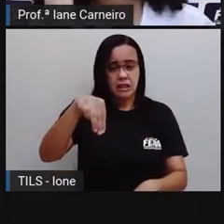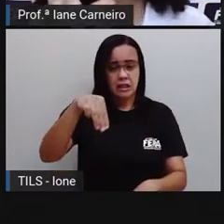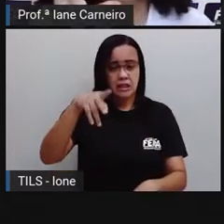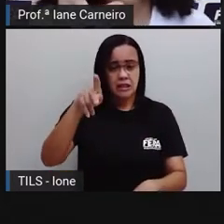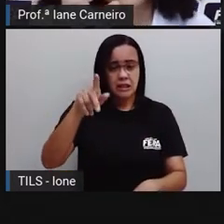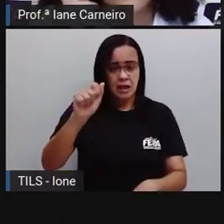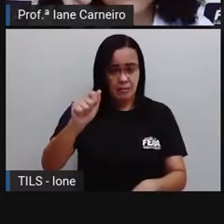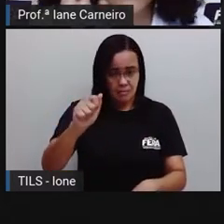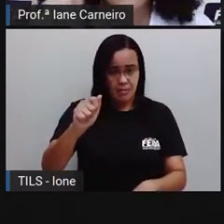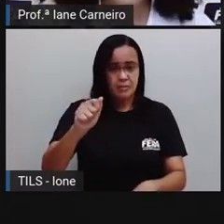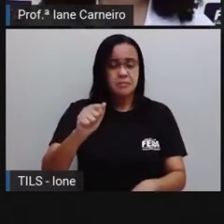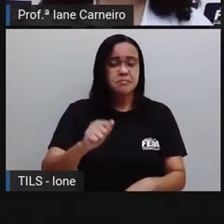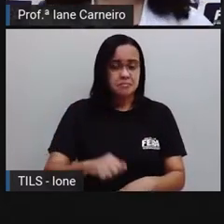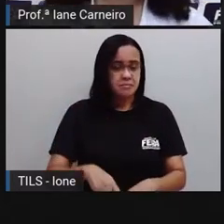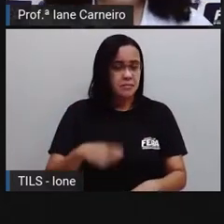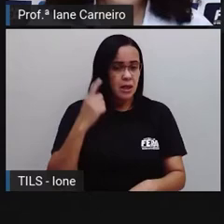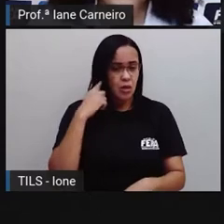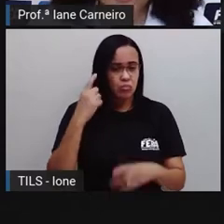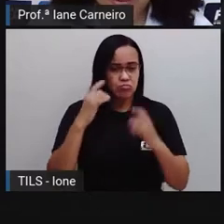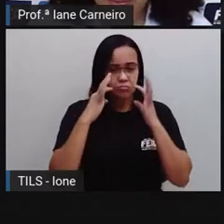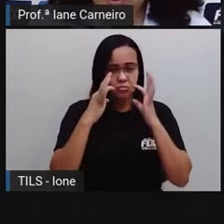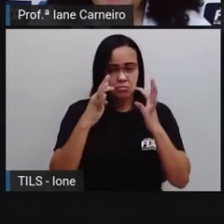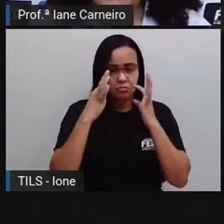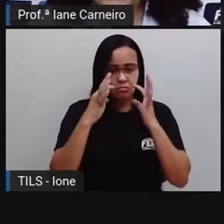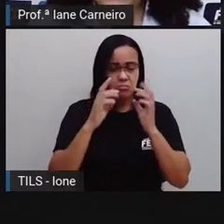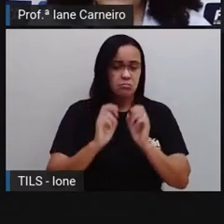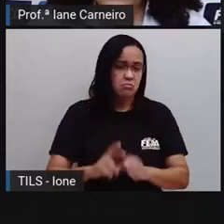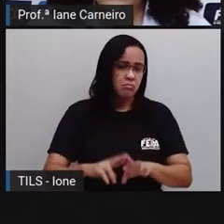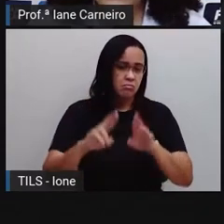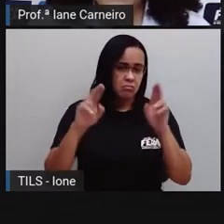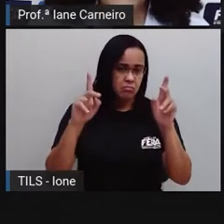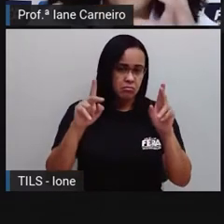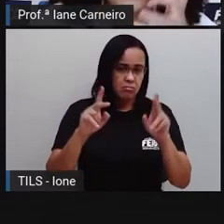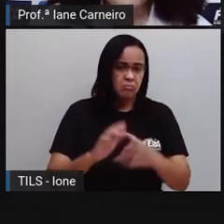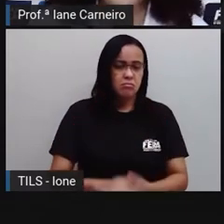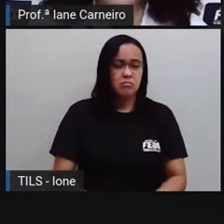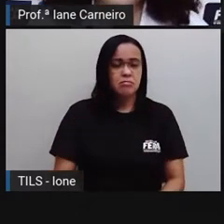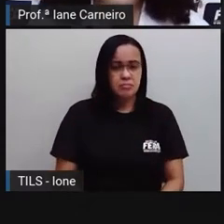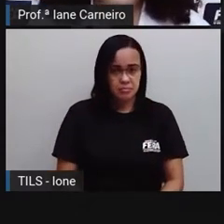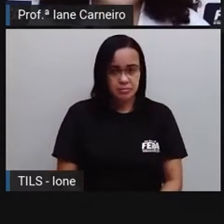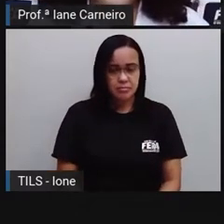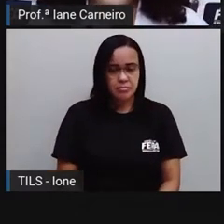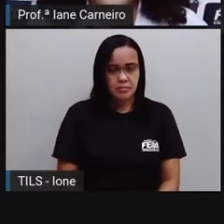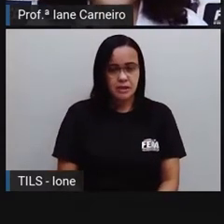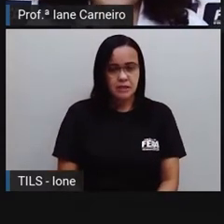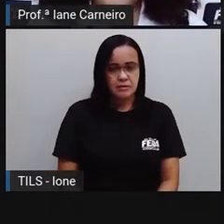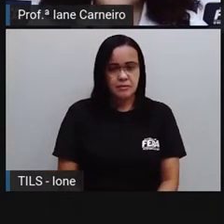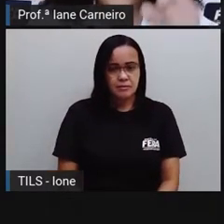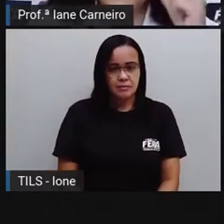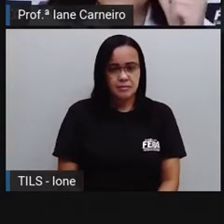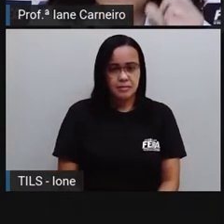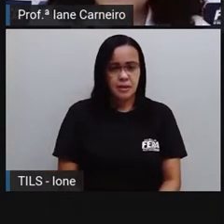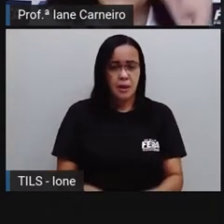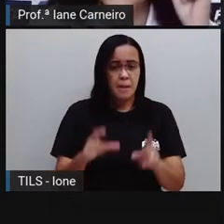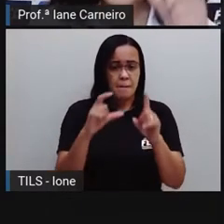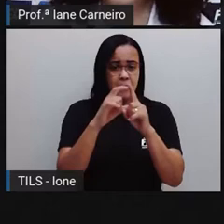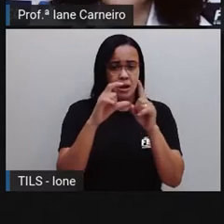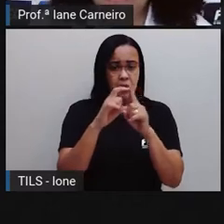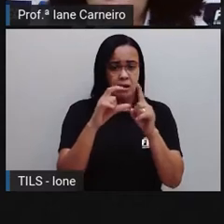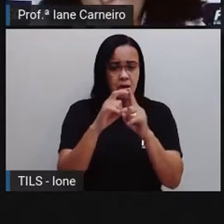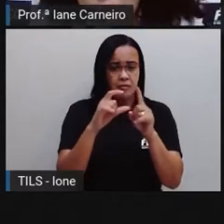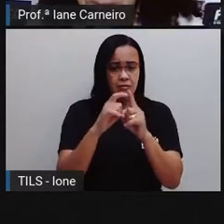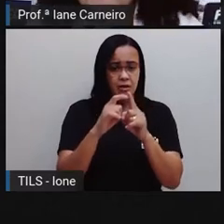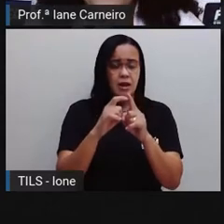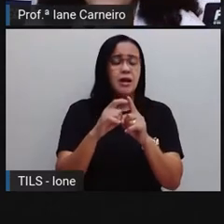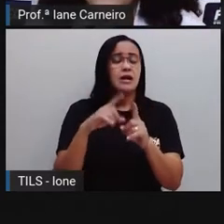tinta né ele faz um som mas está ladinho tá bom é mas cheia de e aqui são as palavras que te faz escrever